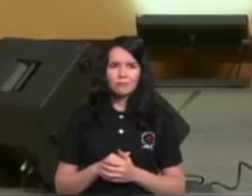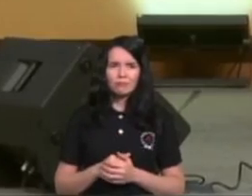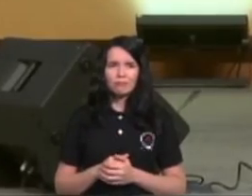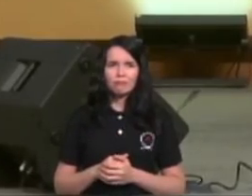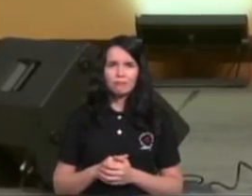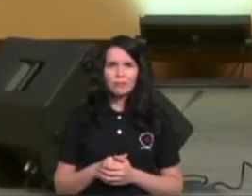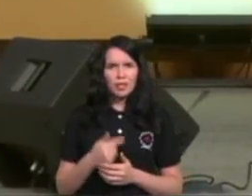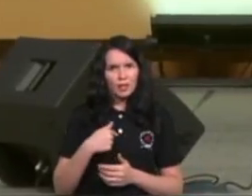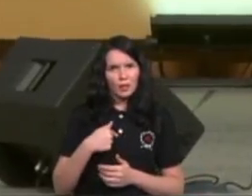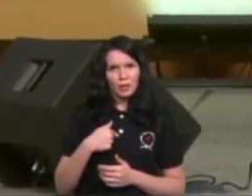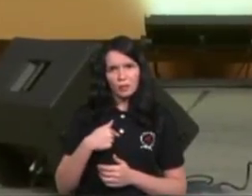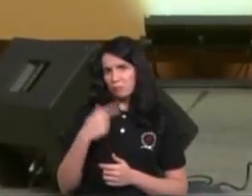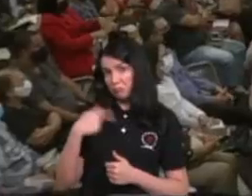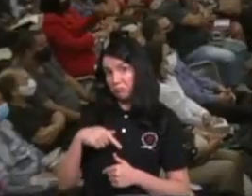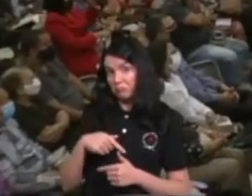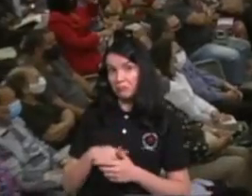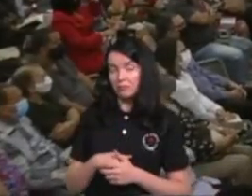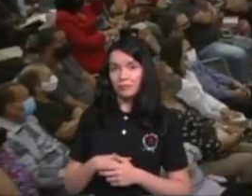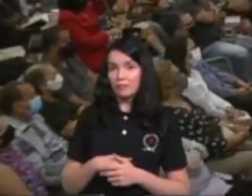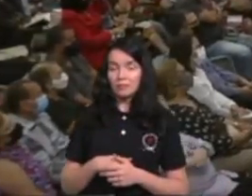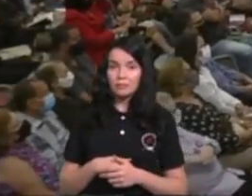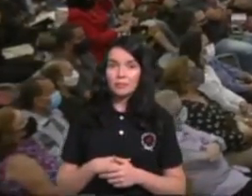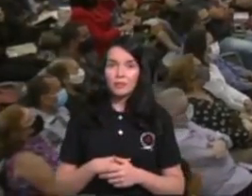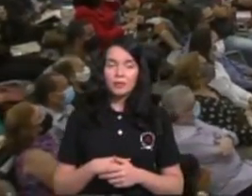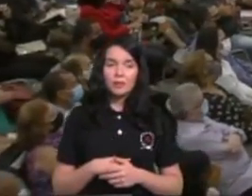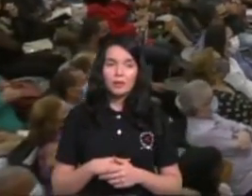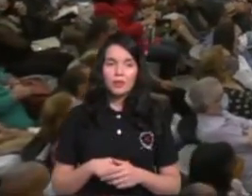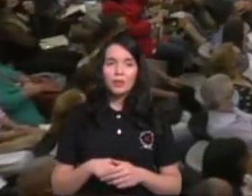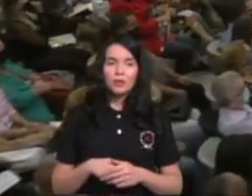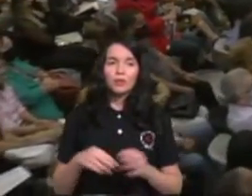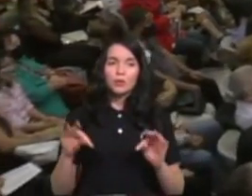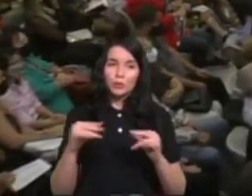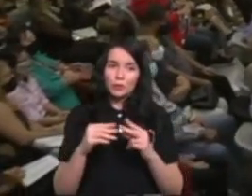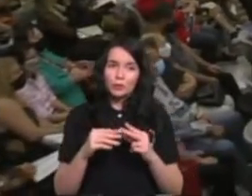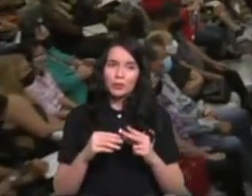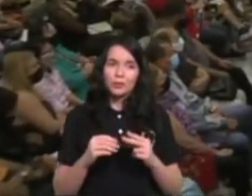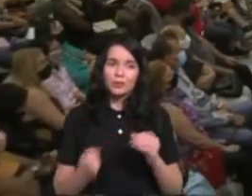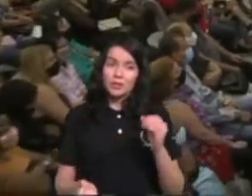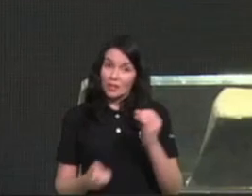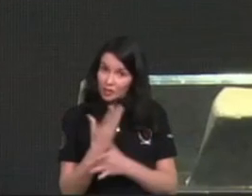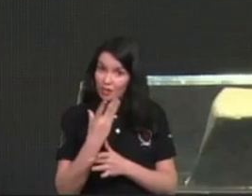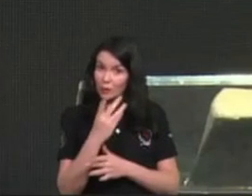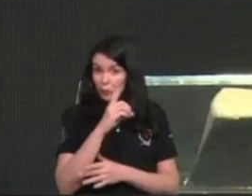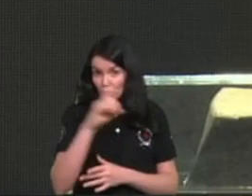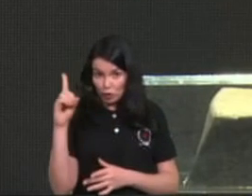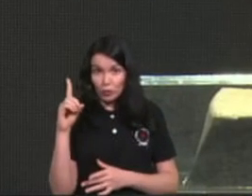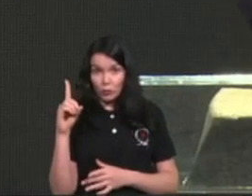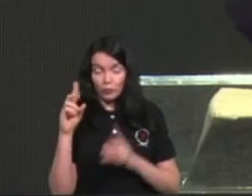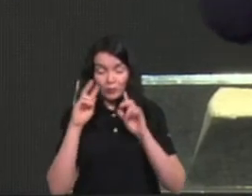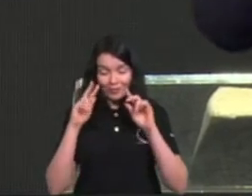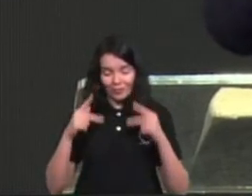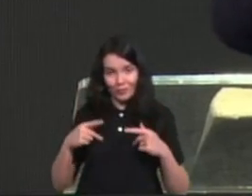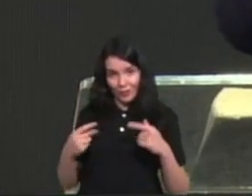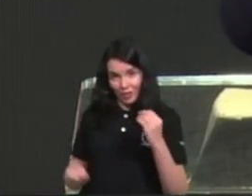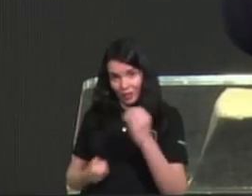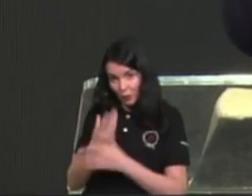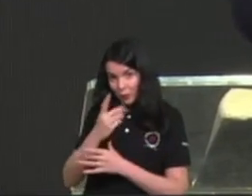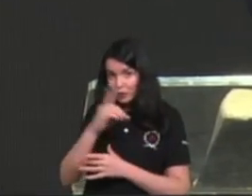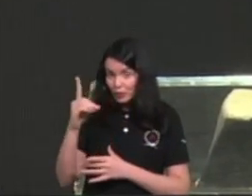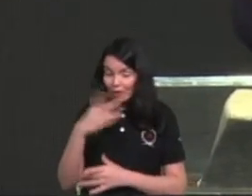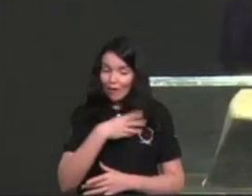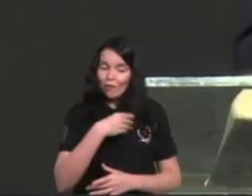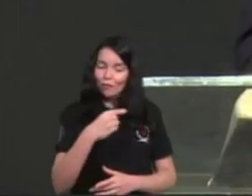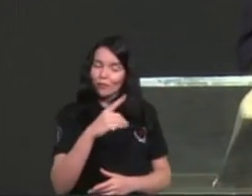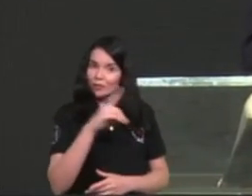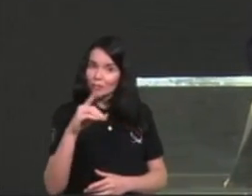Ah tá mas eu não sou não não todo mundo é criatura de Deus os pontos ser humano e Criatura você filho